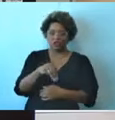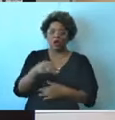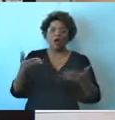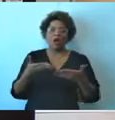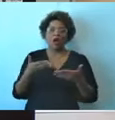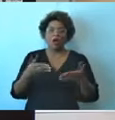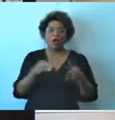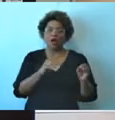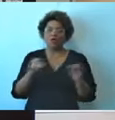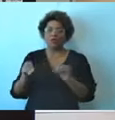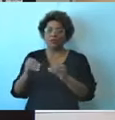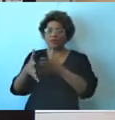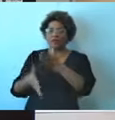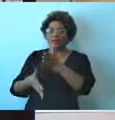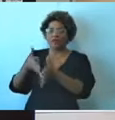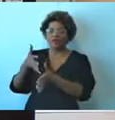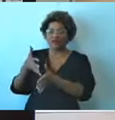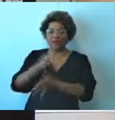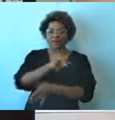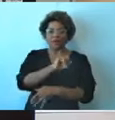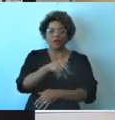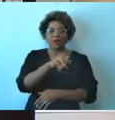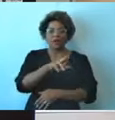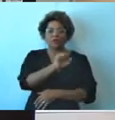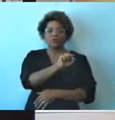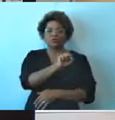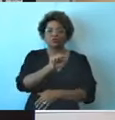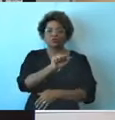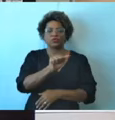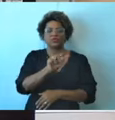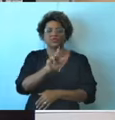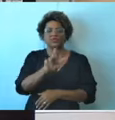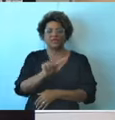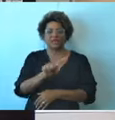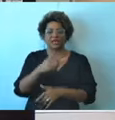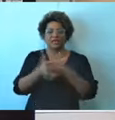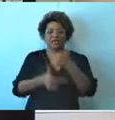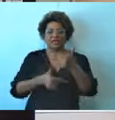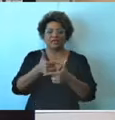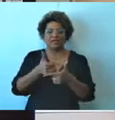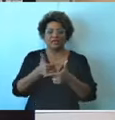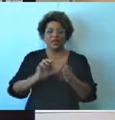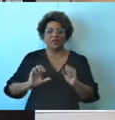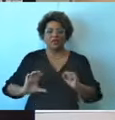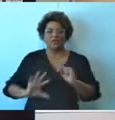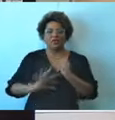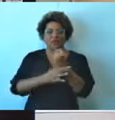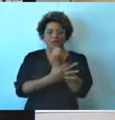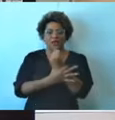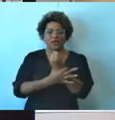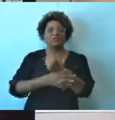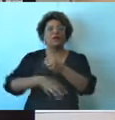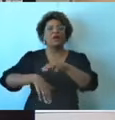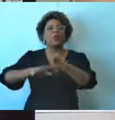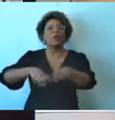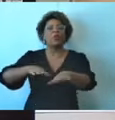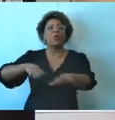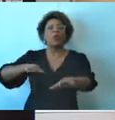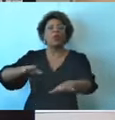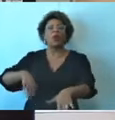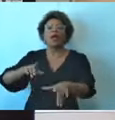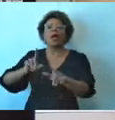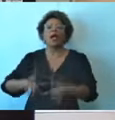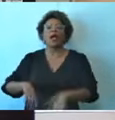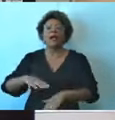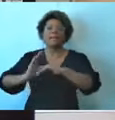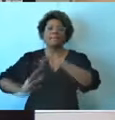na nossa casa já há um tempo. Jussara que trabalha com segurança do trânsito, né? Já é uma especialista, eu sei que conhece muito do